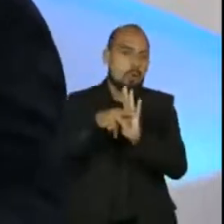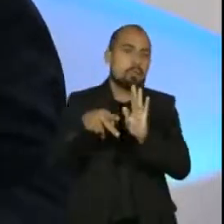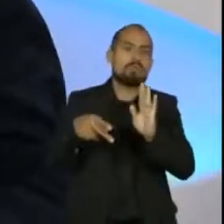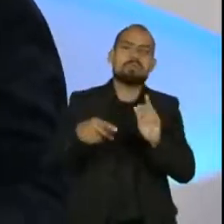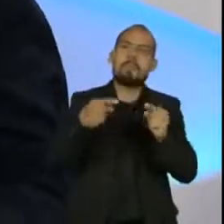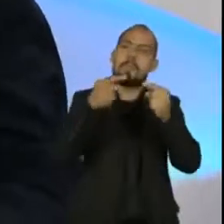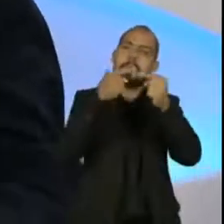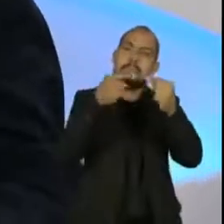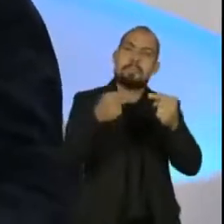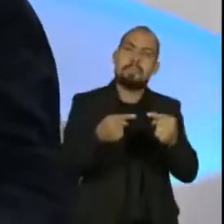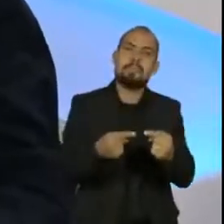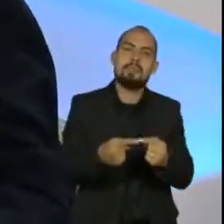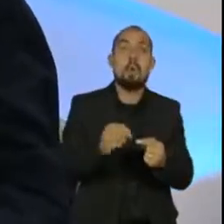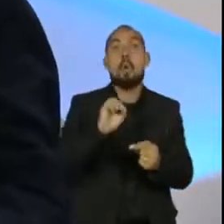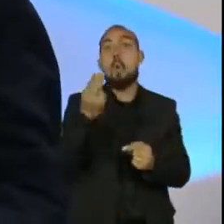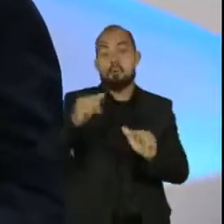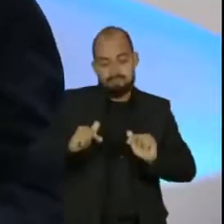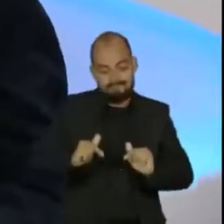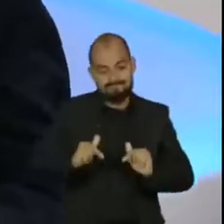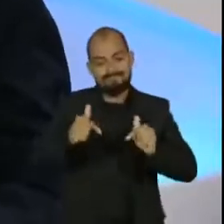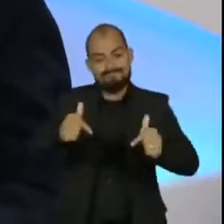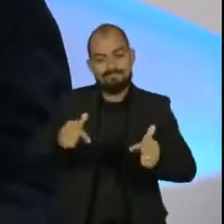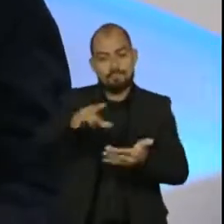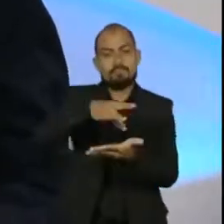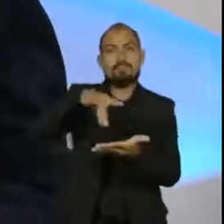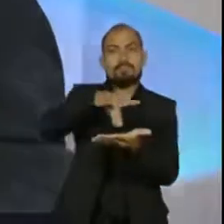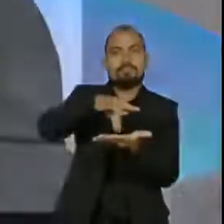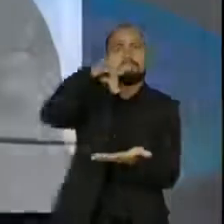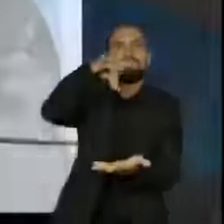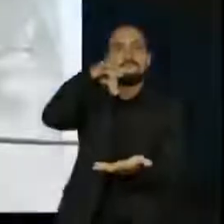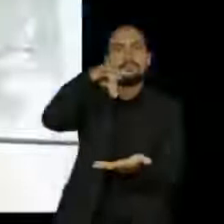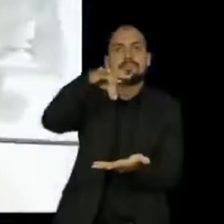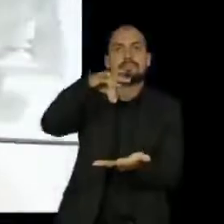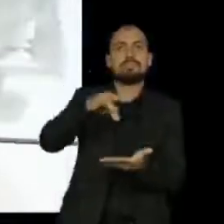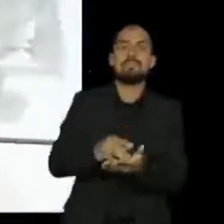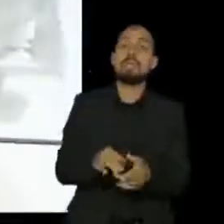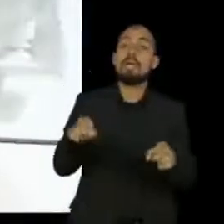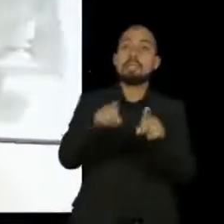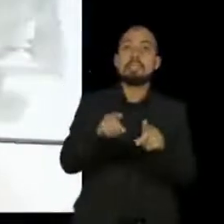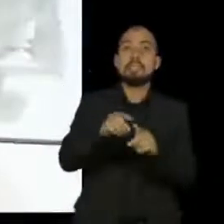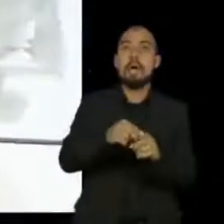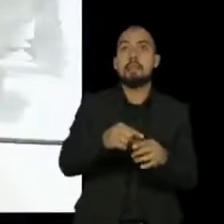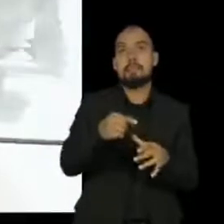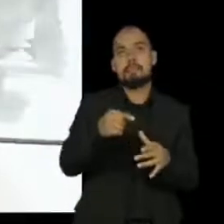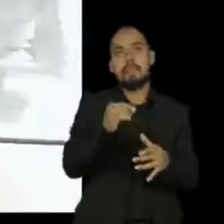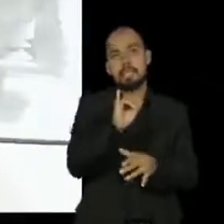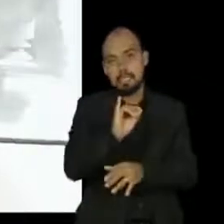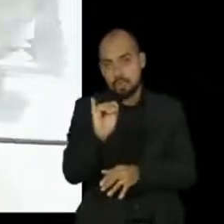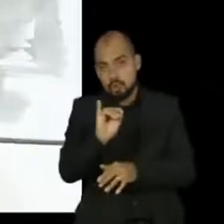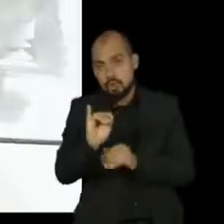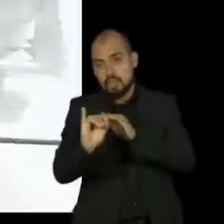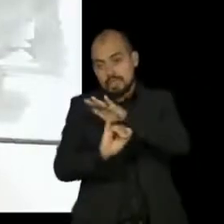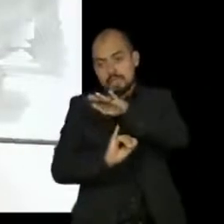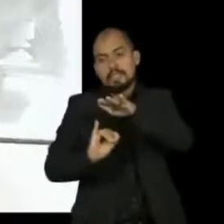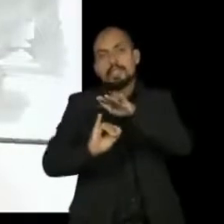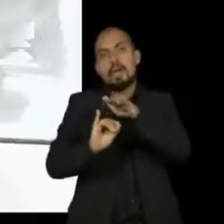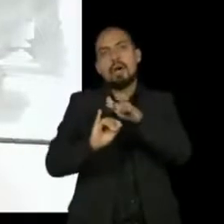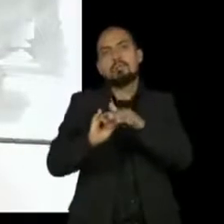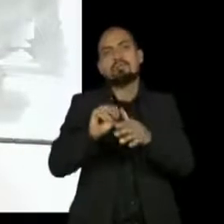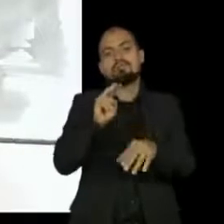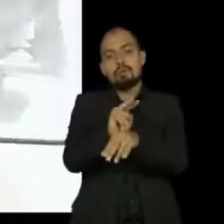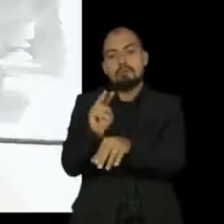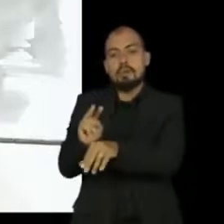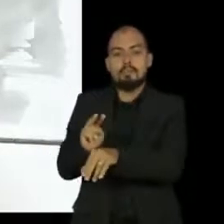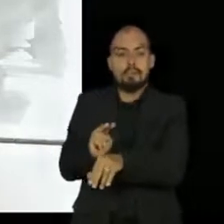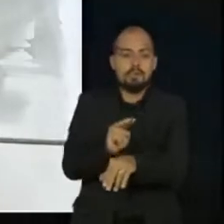o Parlamento independente que defenda a democracia um Parlamento que defenda As instituições Essa é a causa que a gente